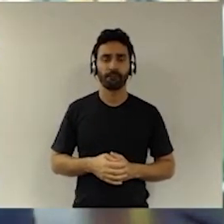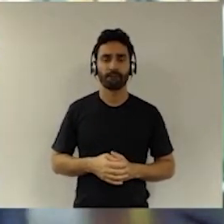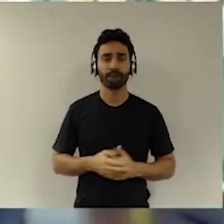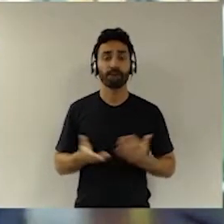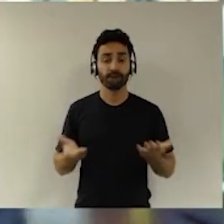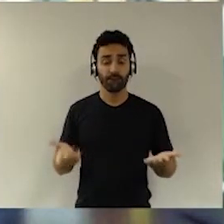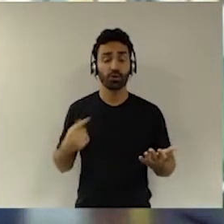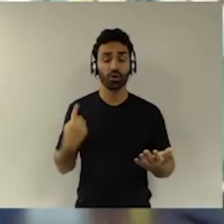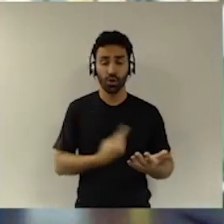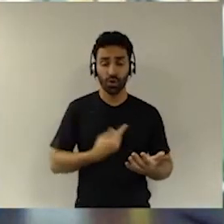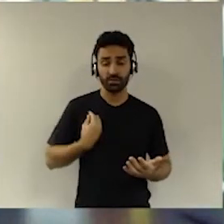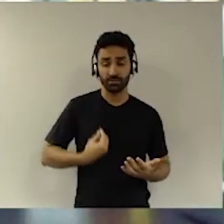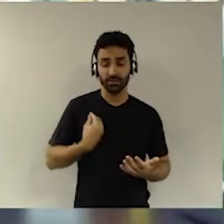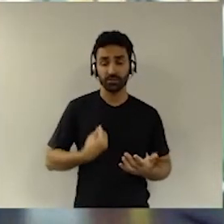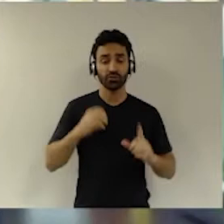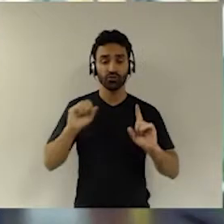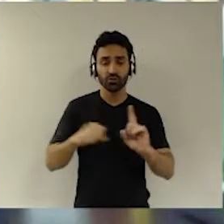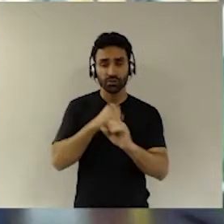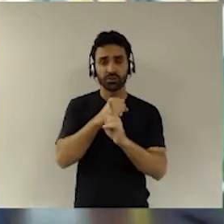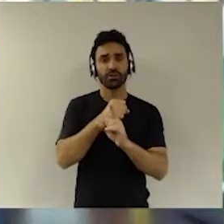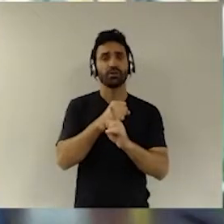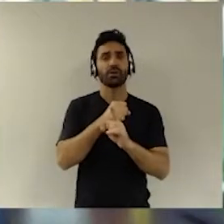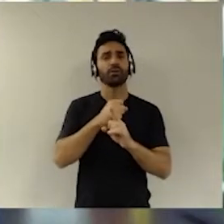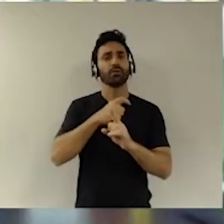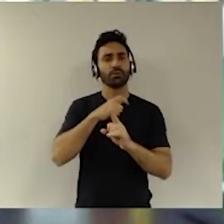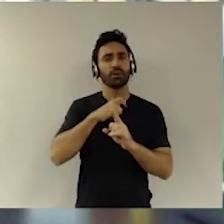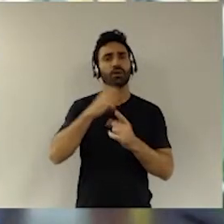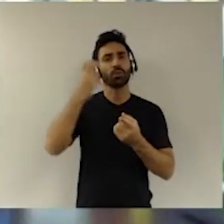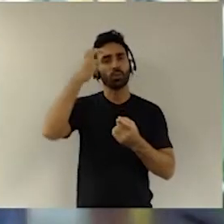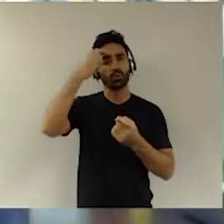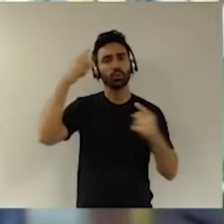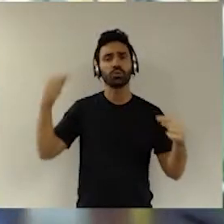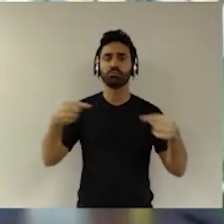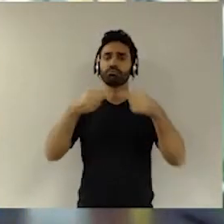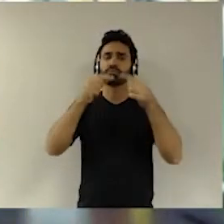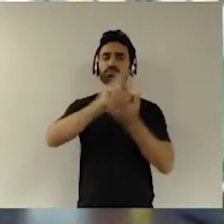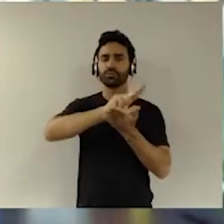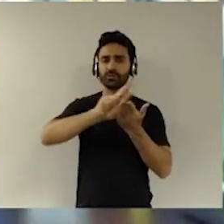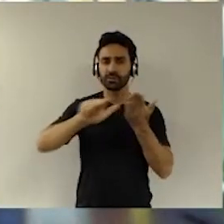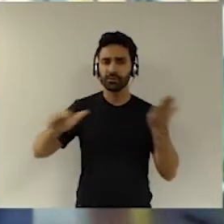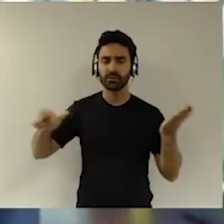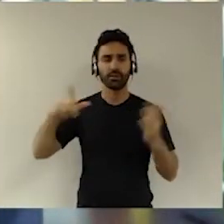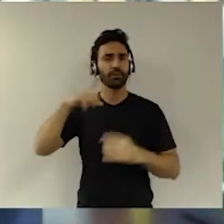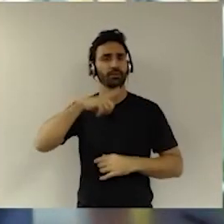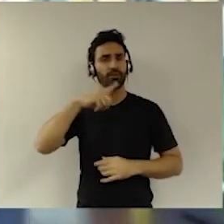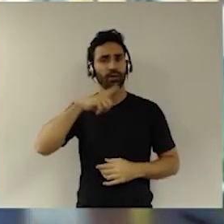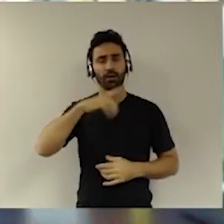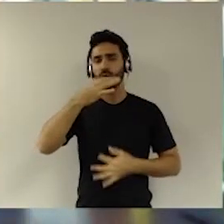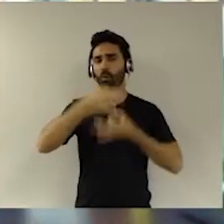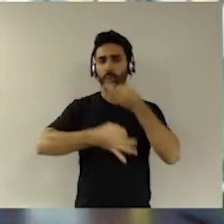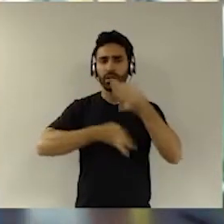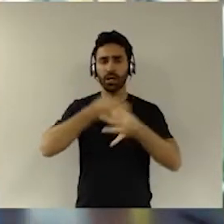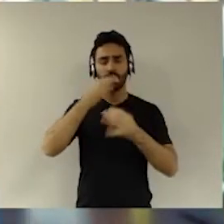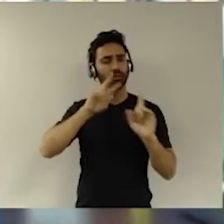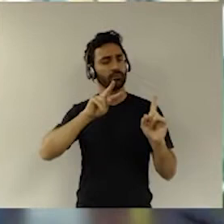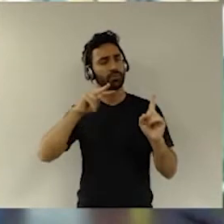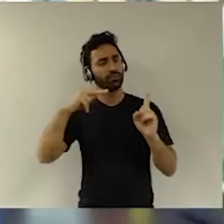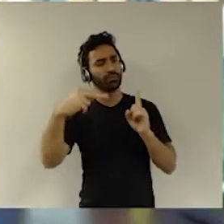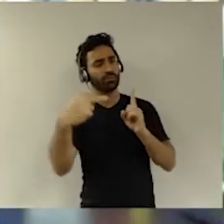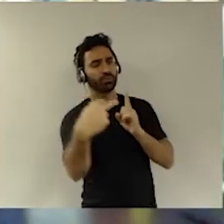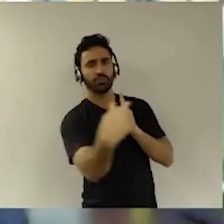uma sociedade culturalmente diversificada, com visões de mundo diferentes, nós temos